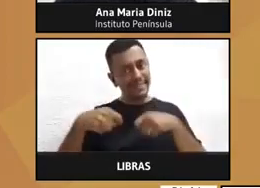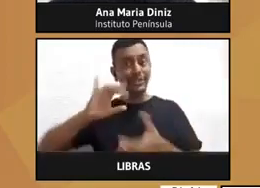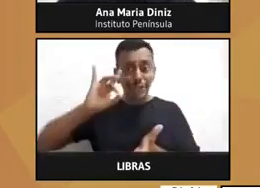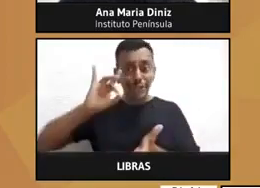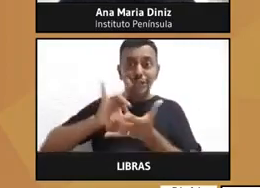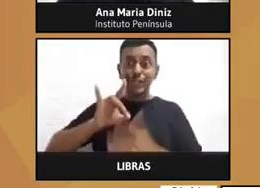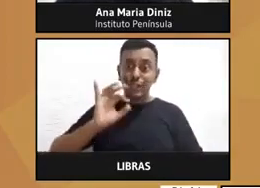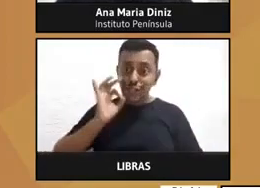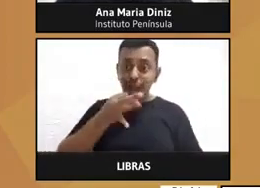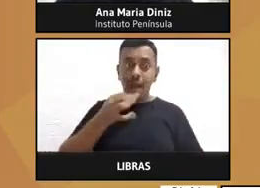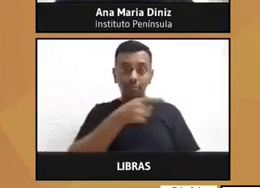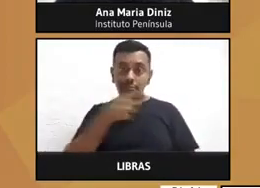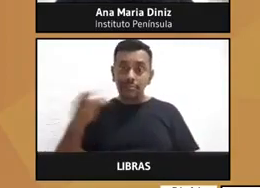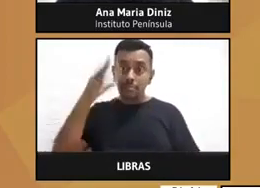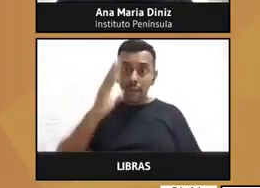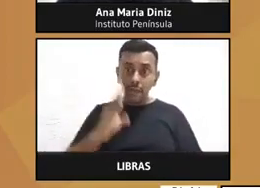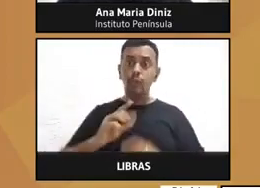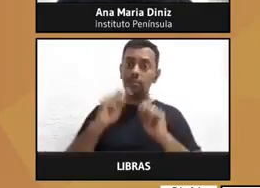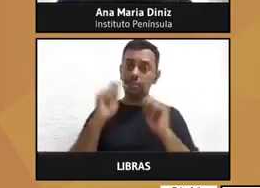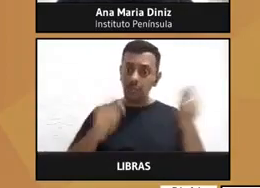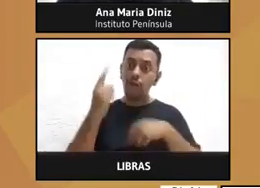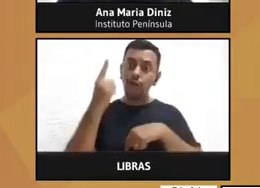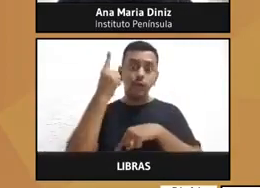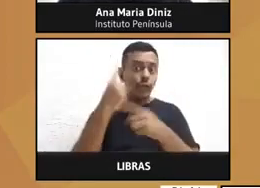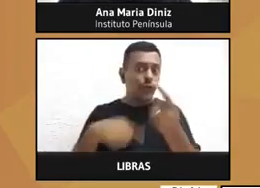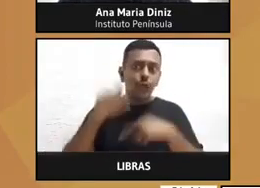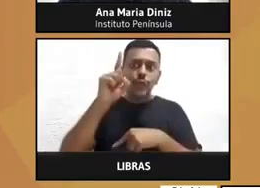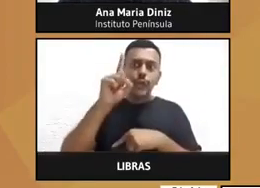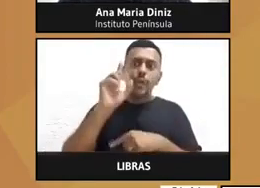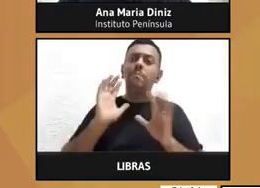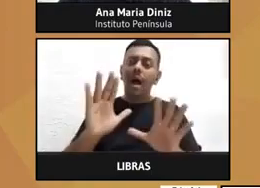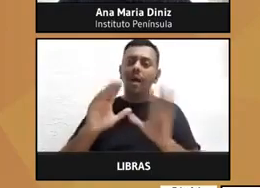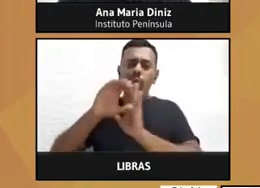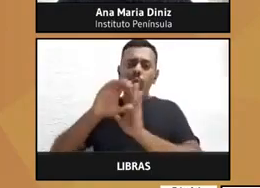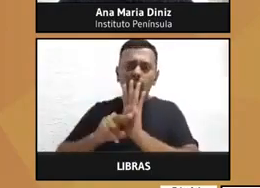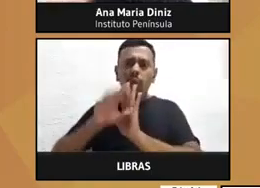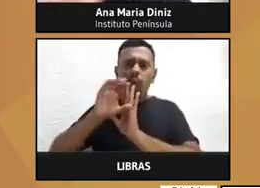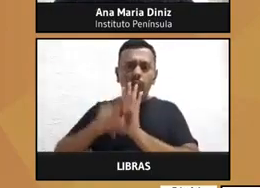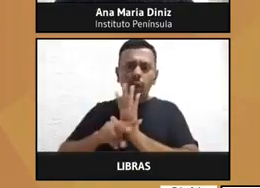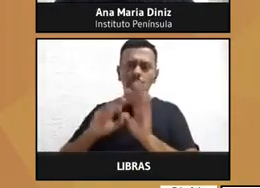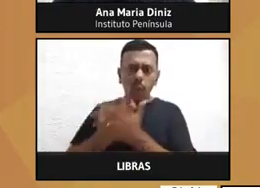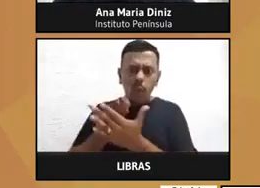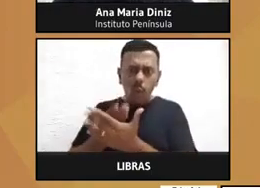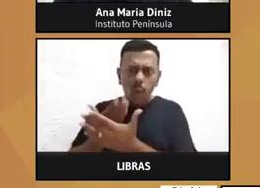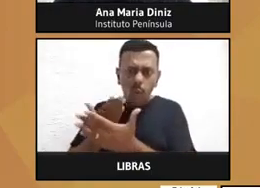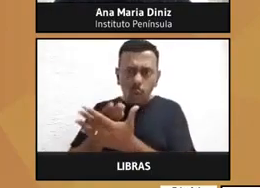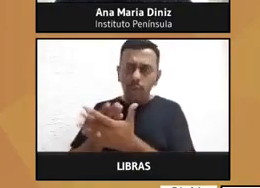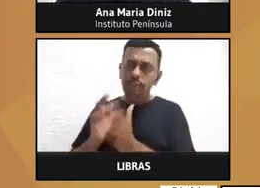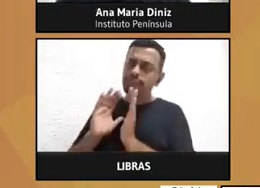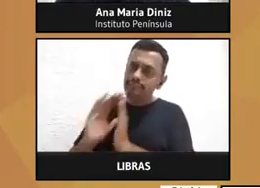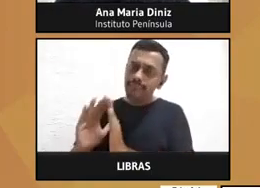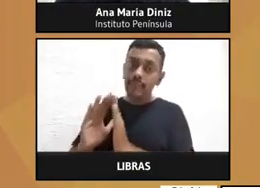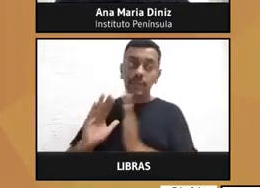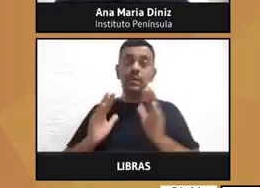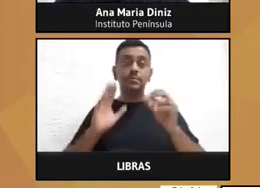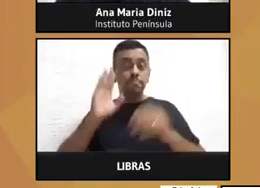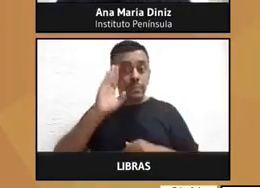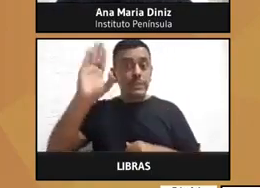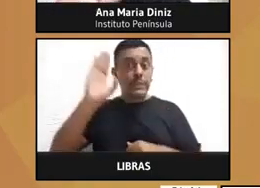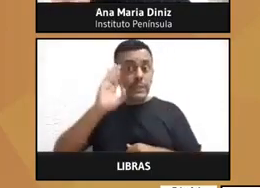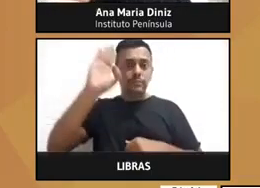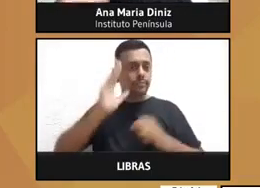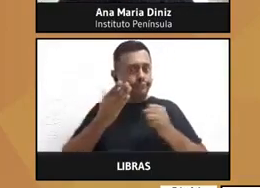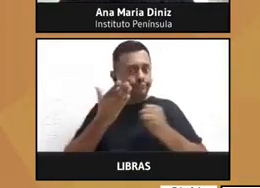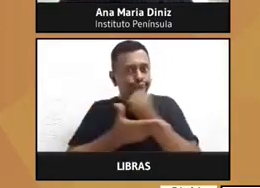grande sucesso se vocês liberassem o currículo e reduzissem as ideias essenciais. Será